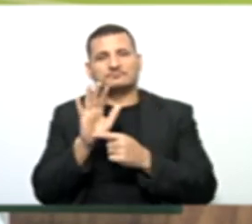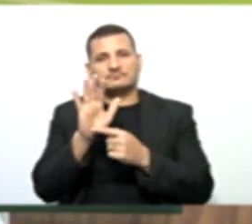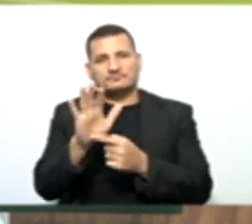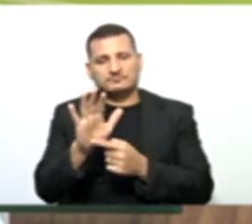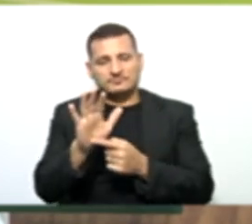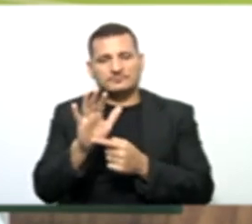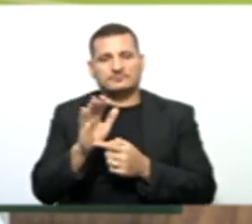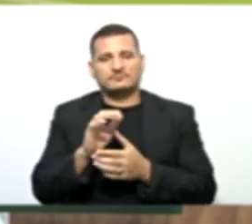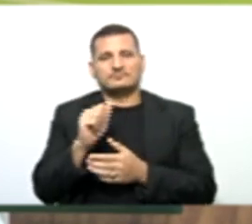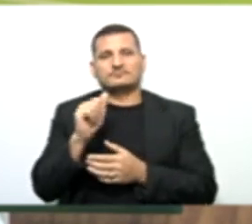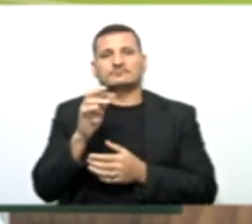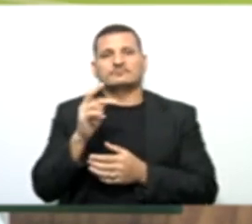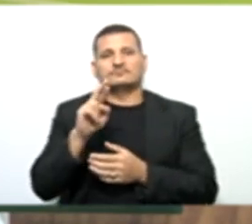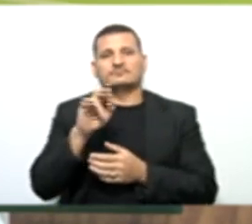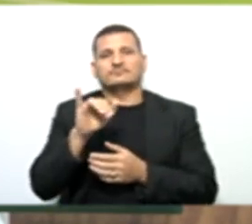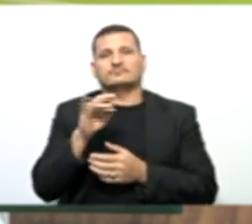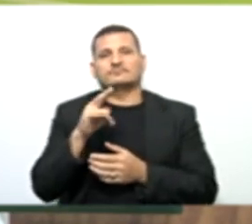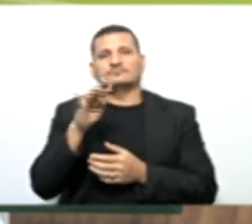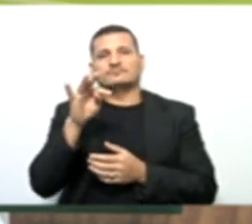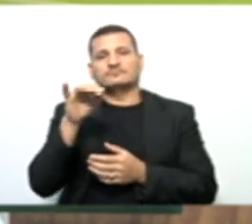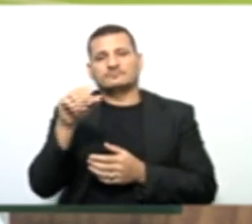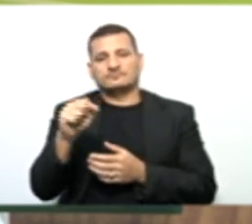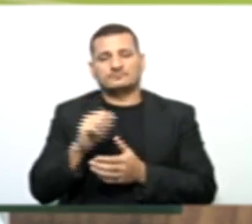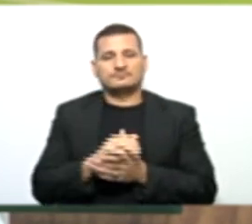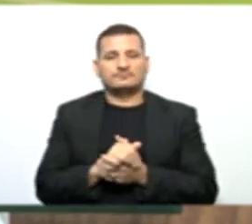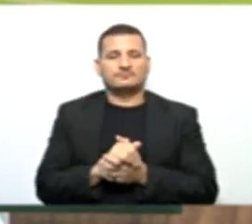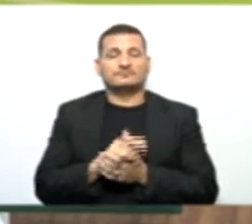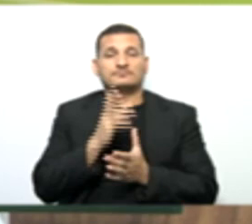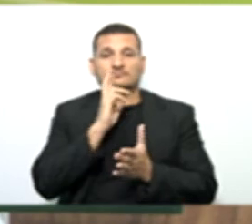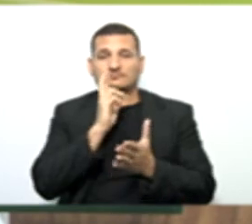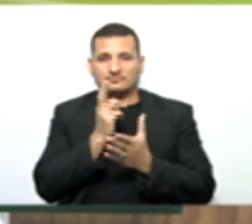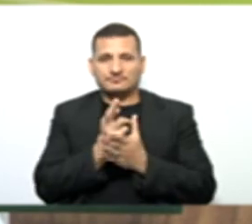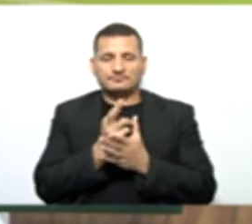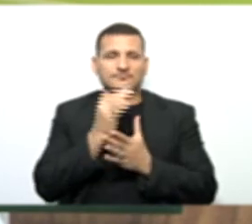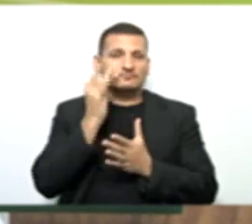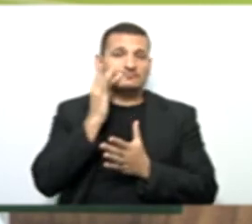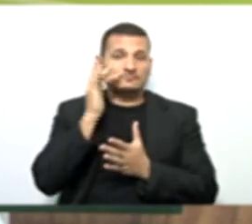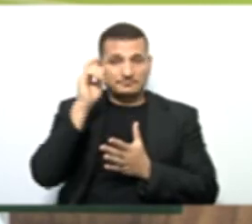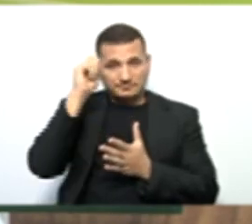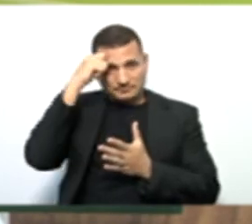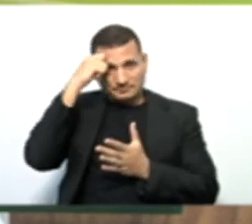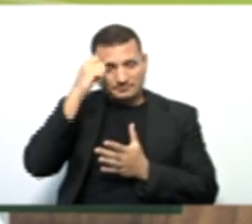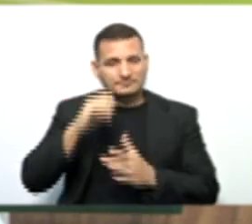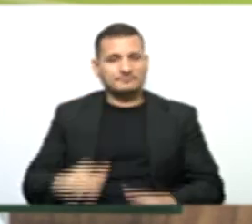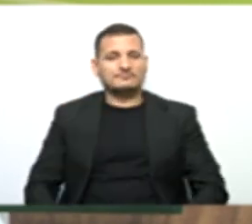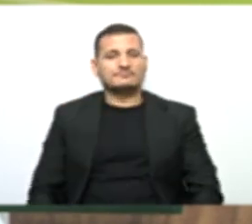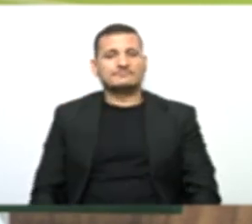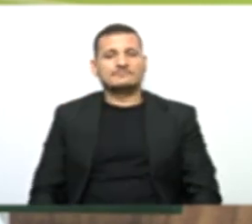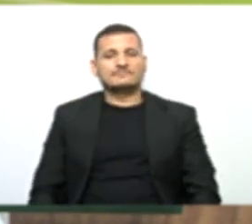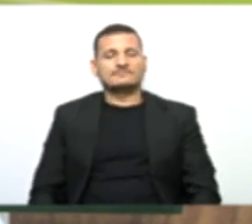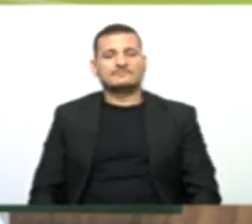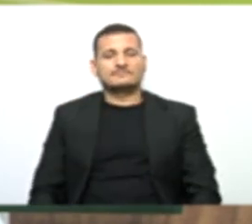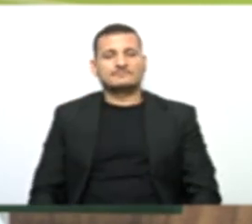foi pedido. E a resposta que veio de Ouro Preto do Oeste,